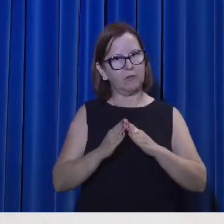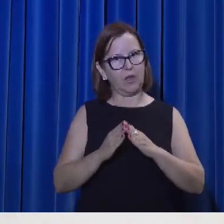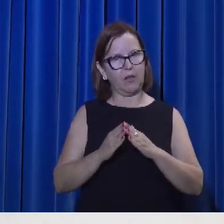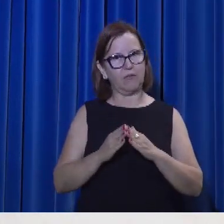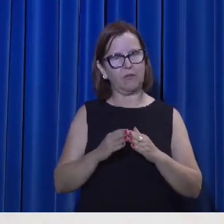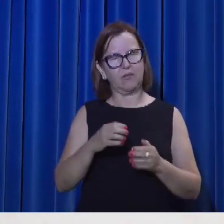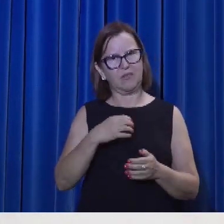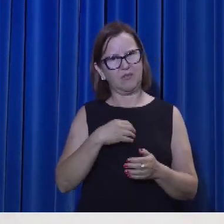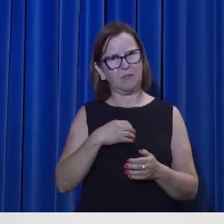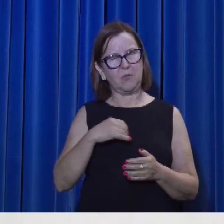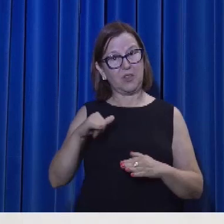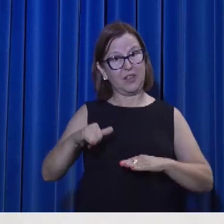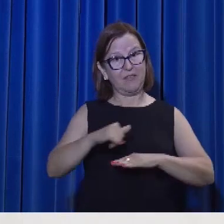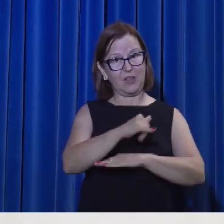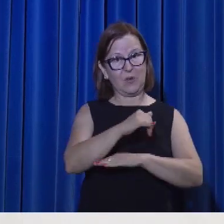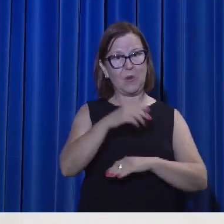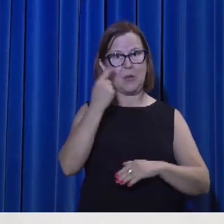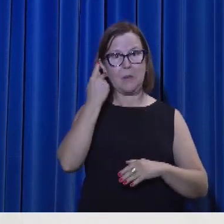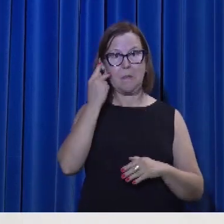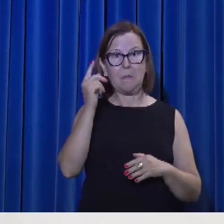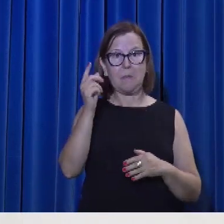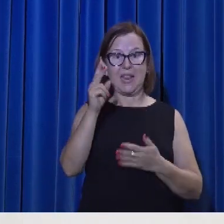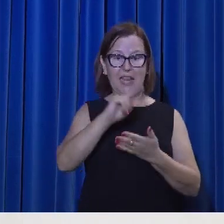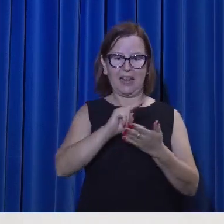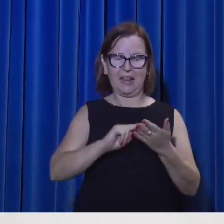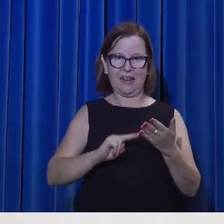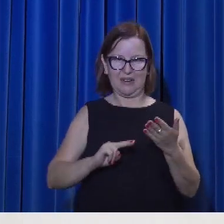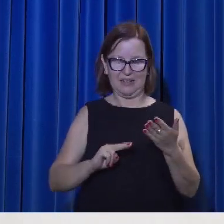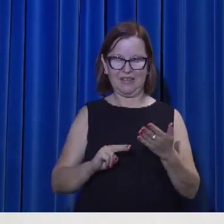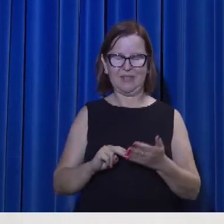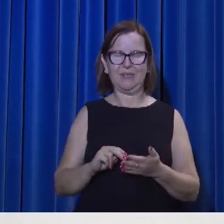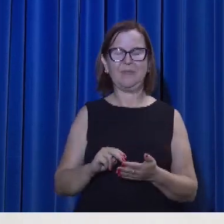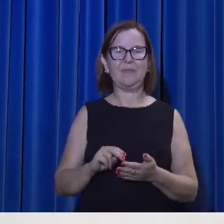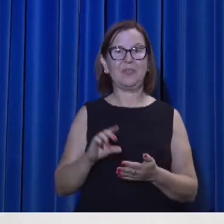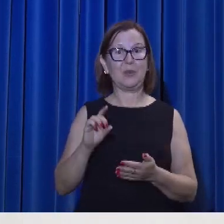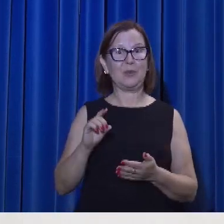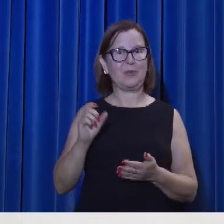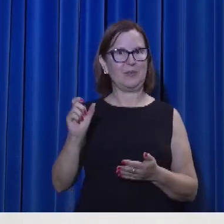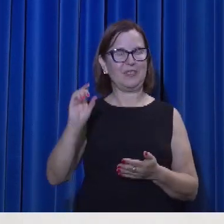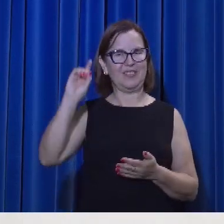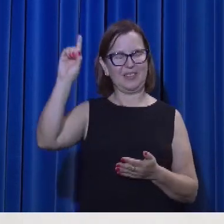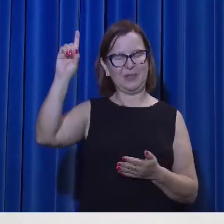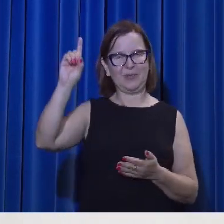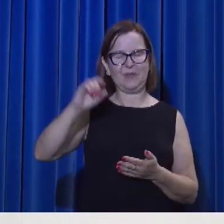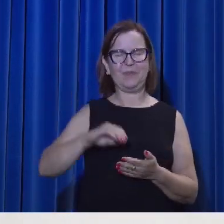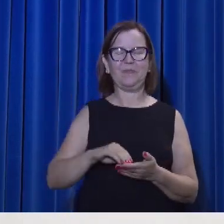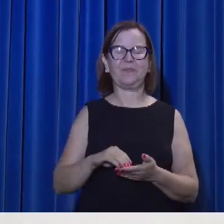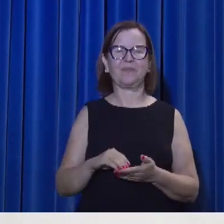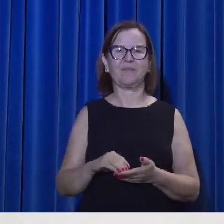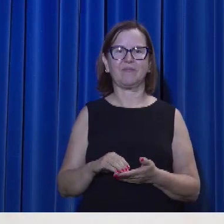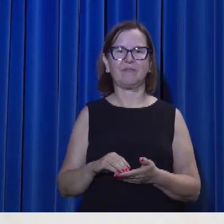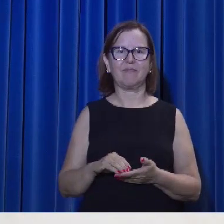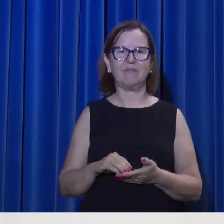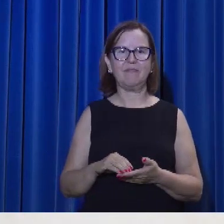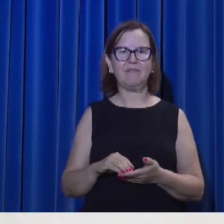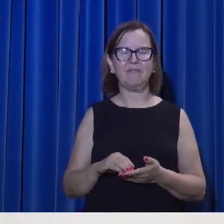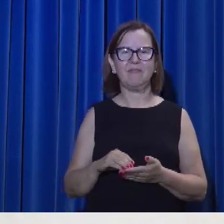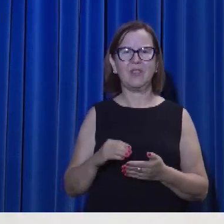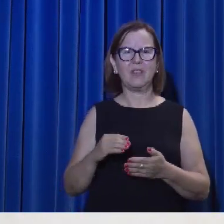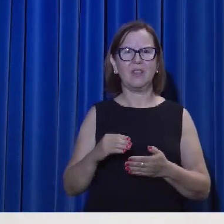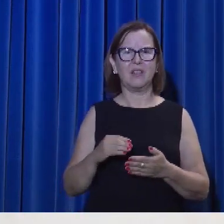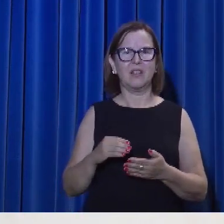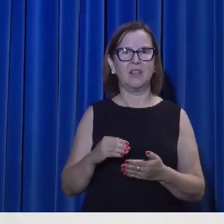se concentrar naquilo que de fato é importante. A única parte infalível desse sermão aqui, meus irmãos, é a palavra de Deus. Tudo mais o